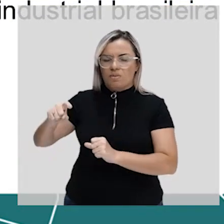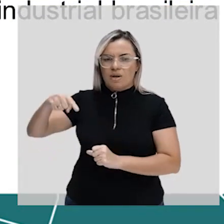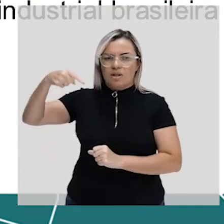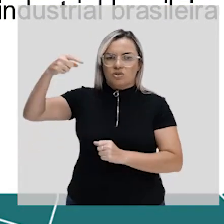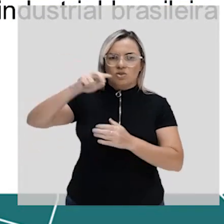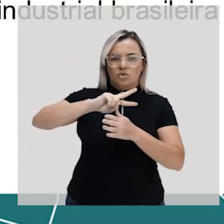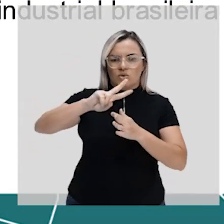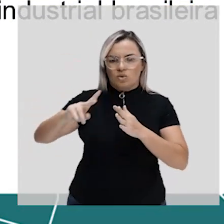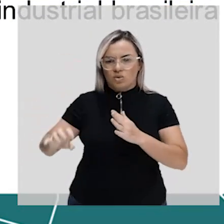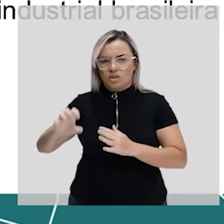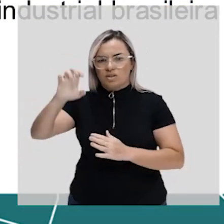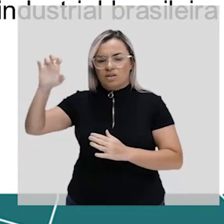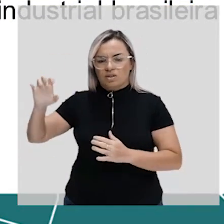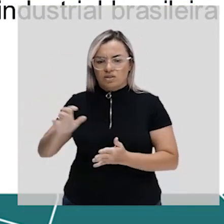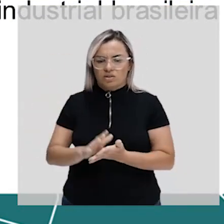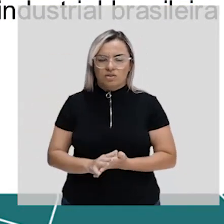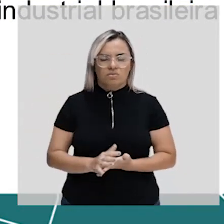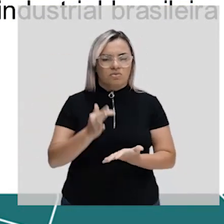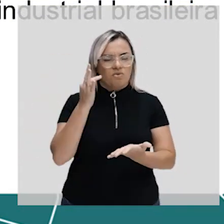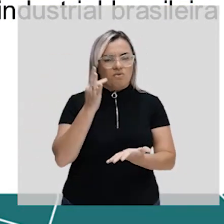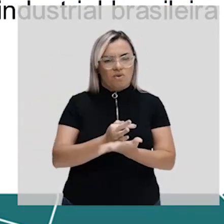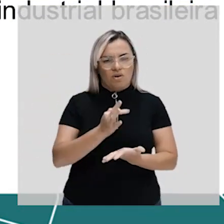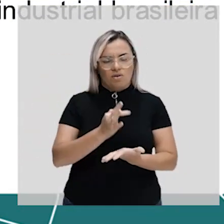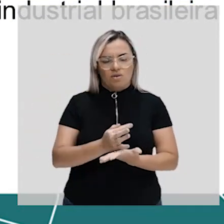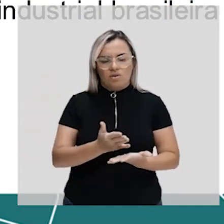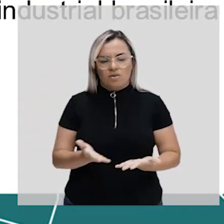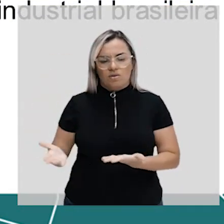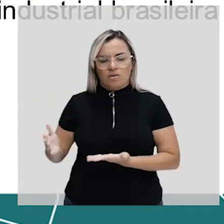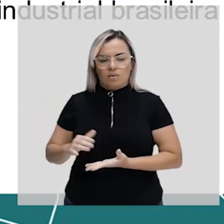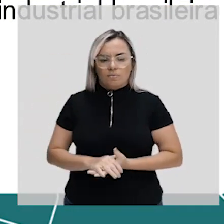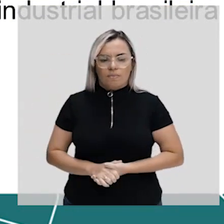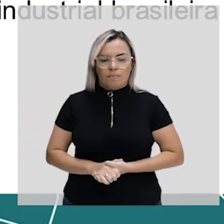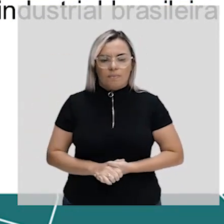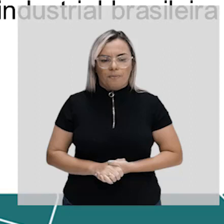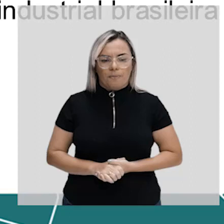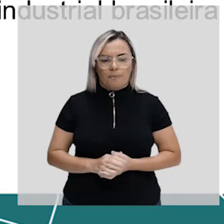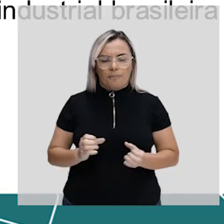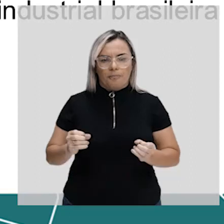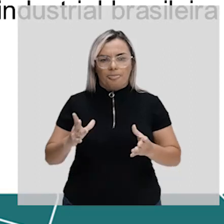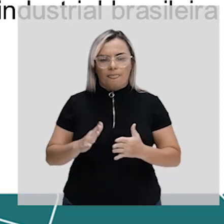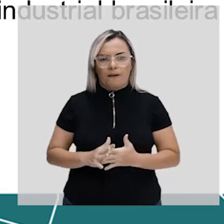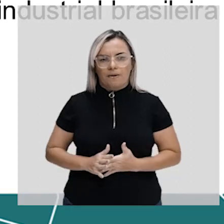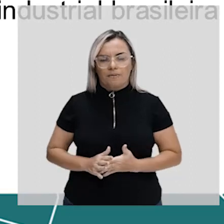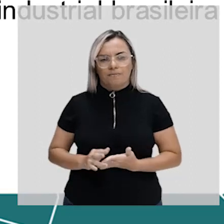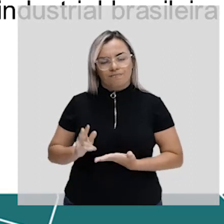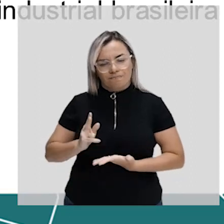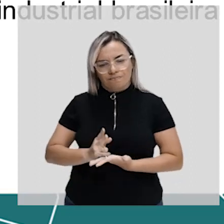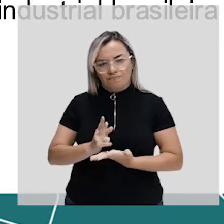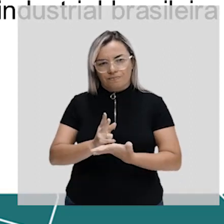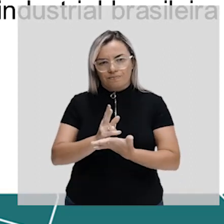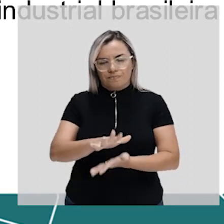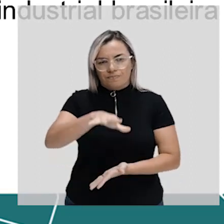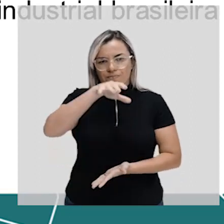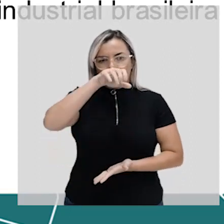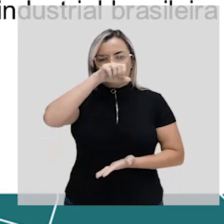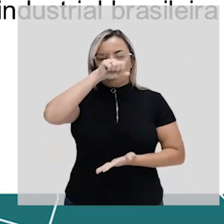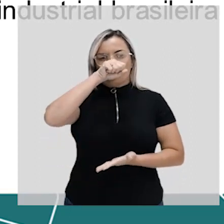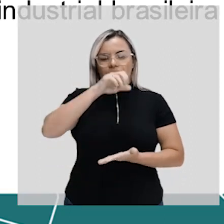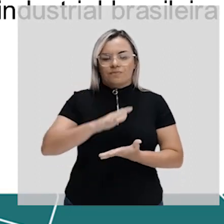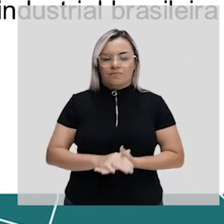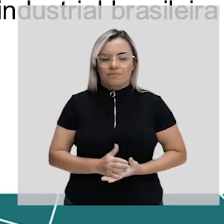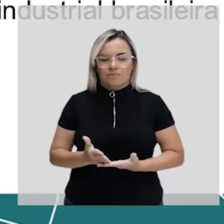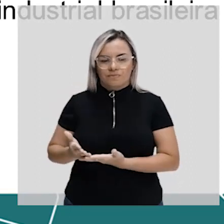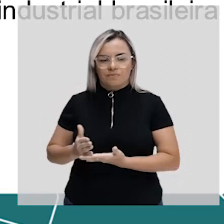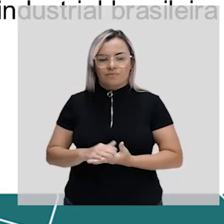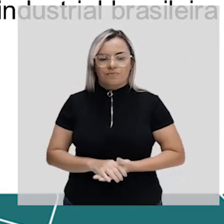é falso, galera. Bacana? Beleza. Bora evoluir, ó. Respira, né? Que questão bacana, não é